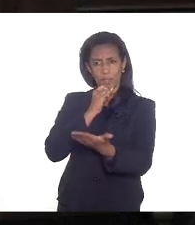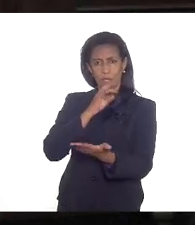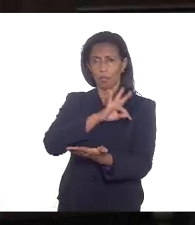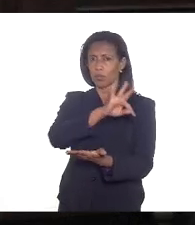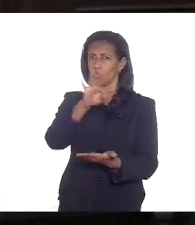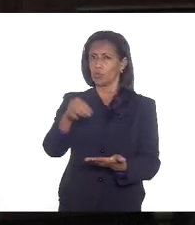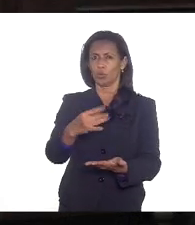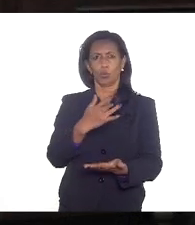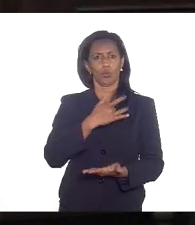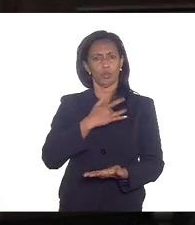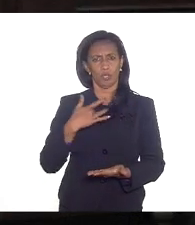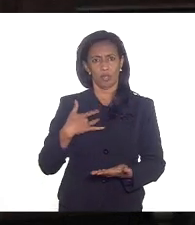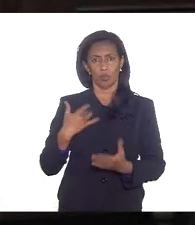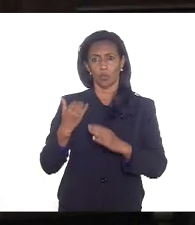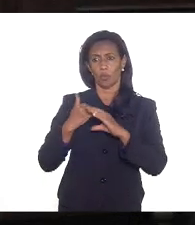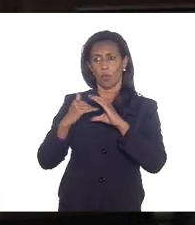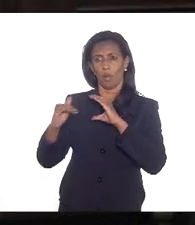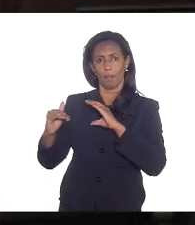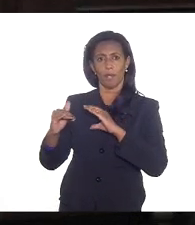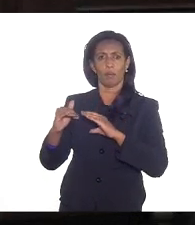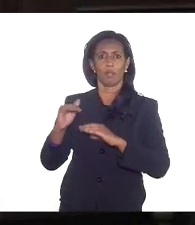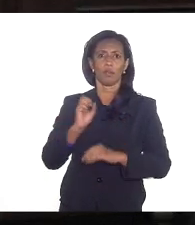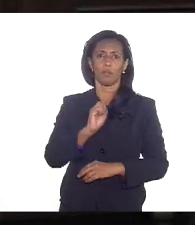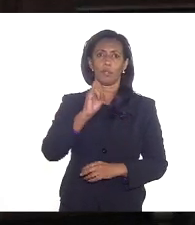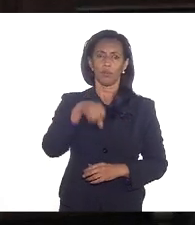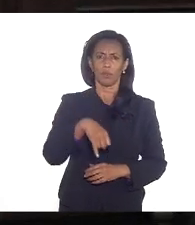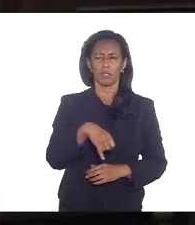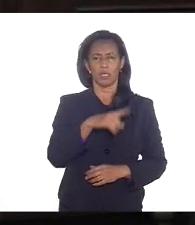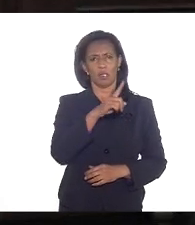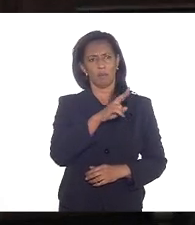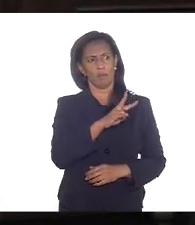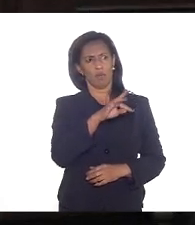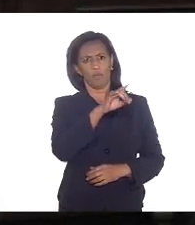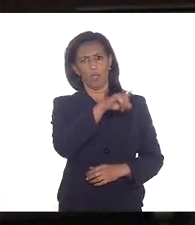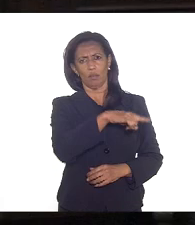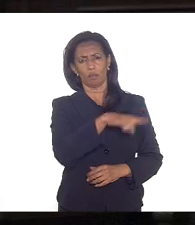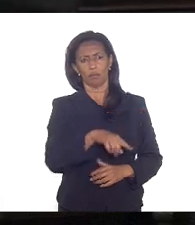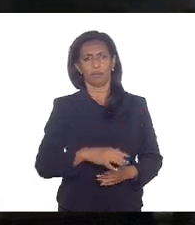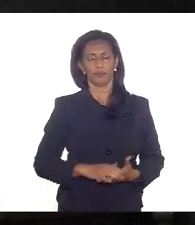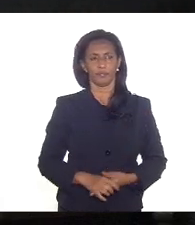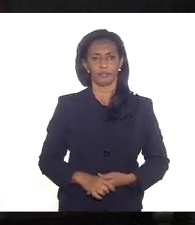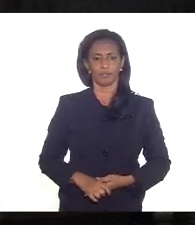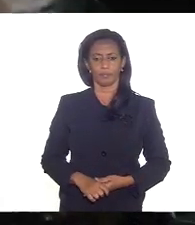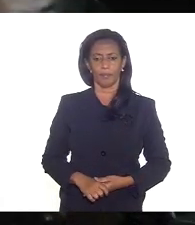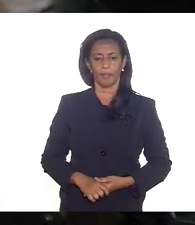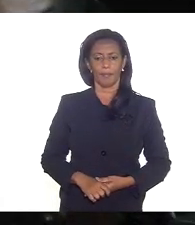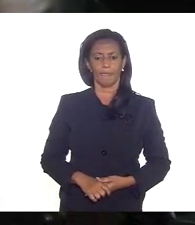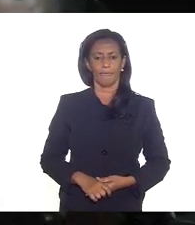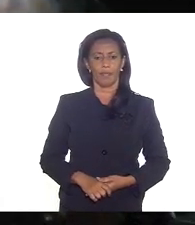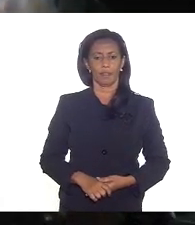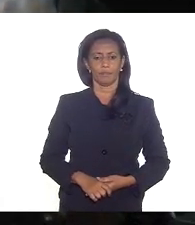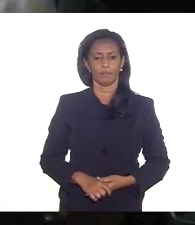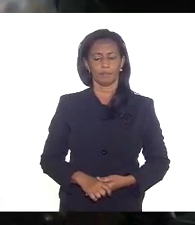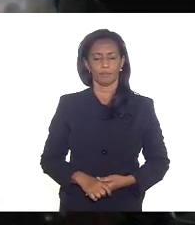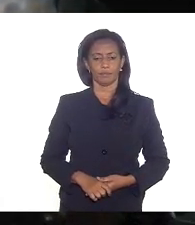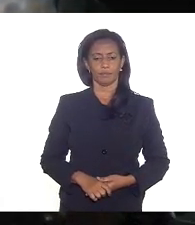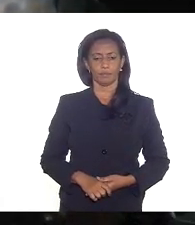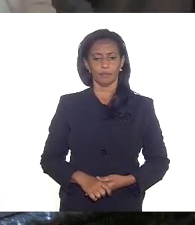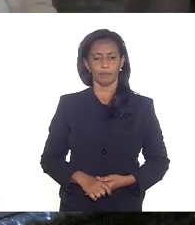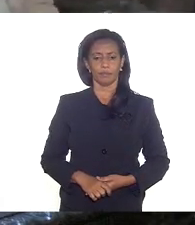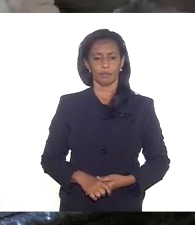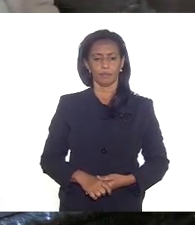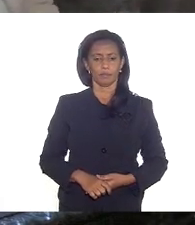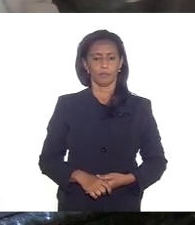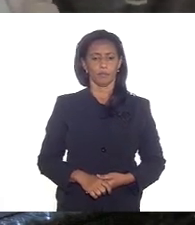da Saúde o meu encaminhamento é pelo voto sim pela derrubada do veto Presidente vamos a chamada nominal o